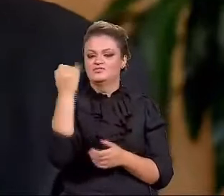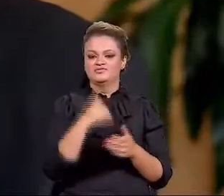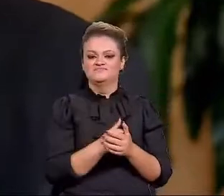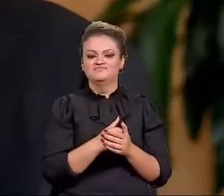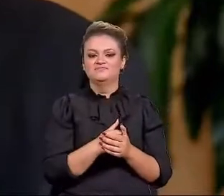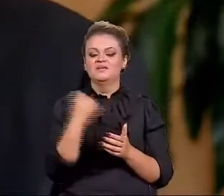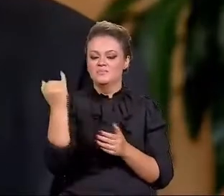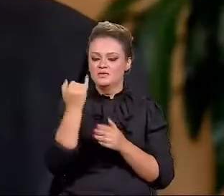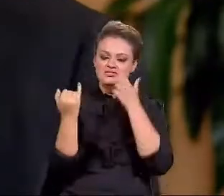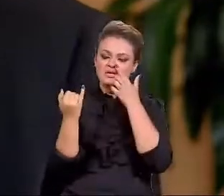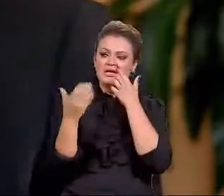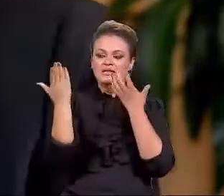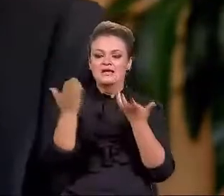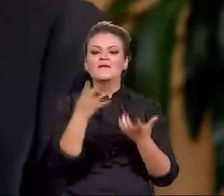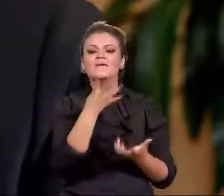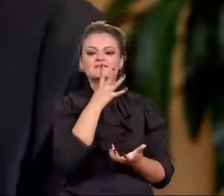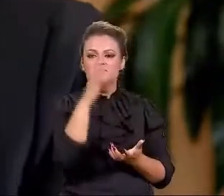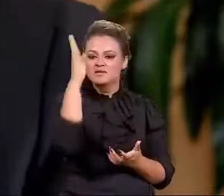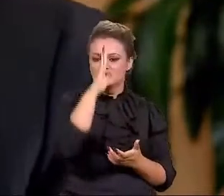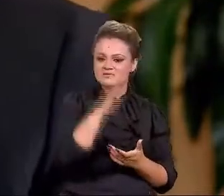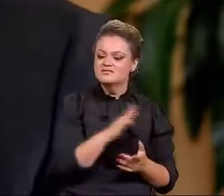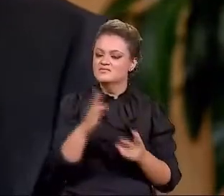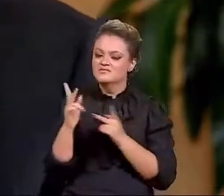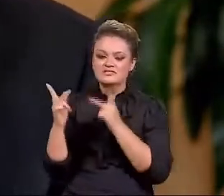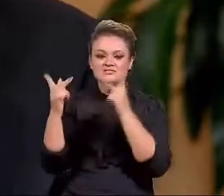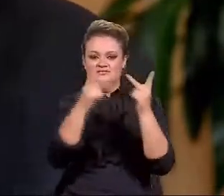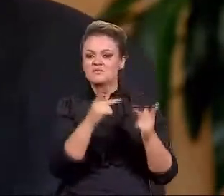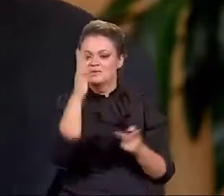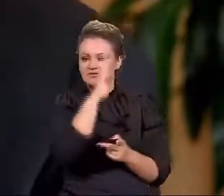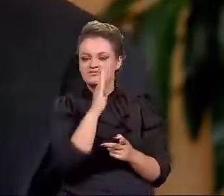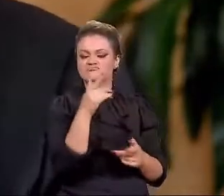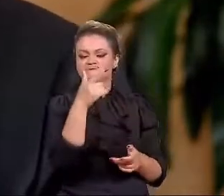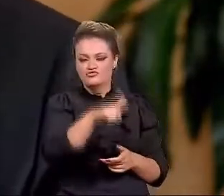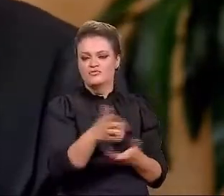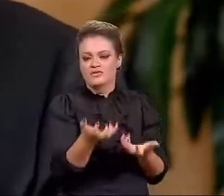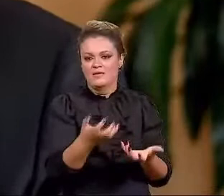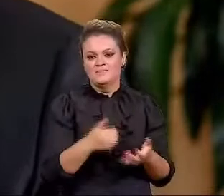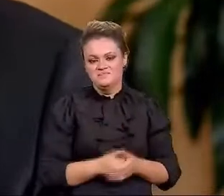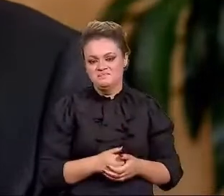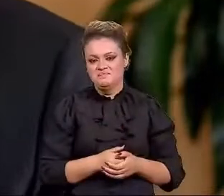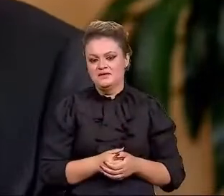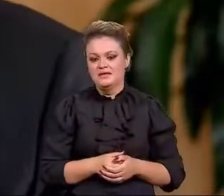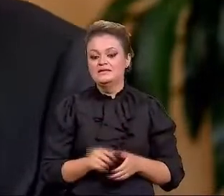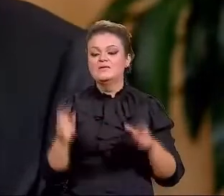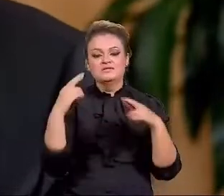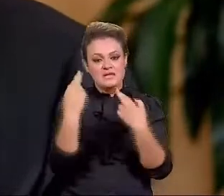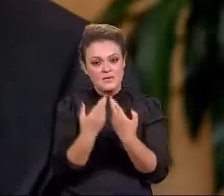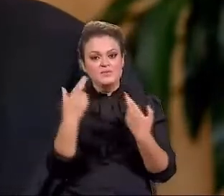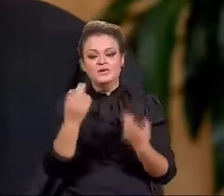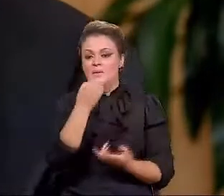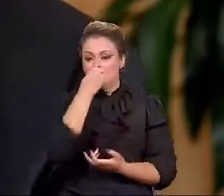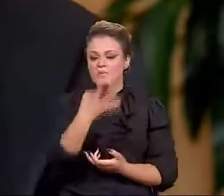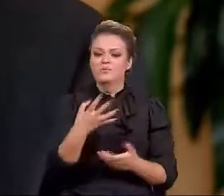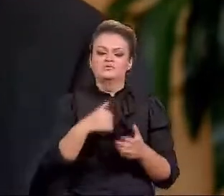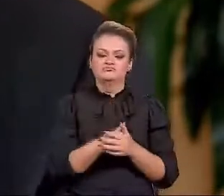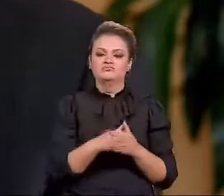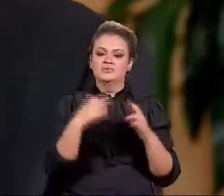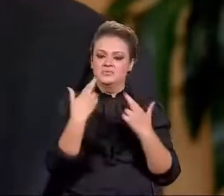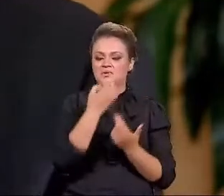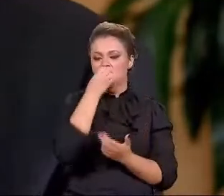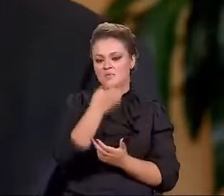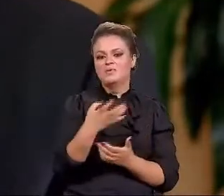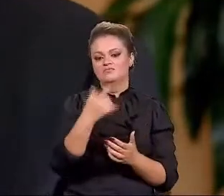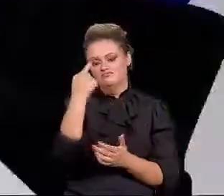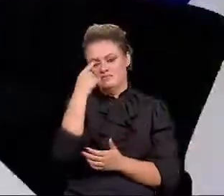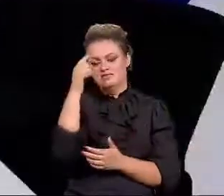voltar a visitar o Brasil. Então, eu acho que é uma reunião muito produtiva para o futuro das relações internacionais do